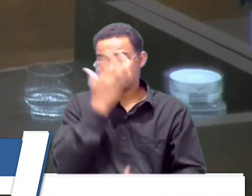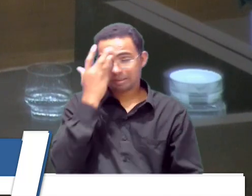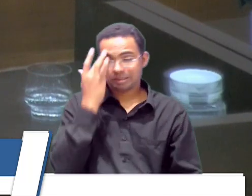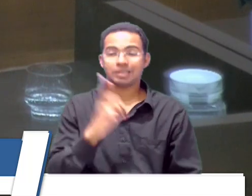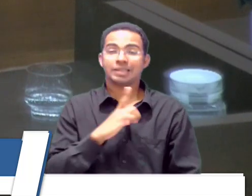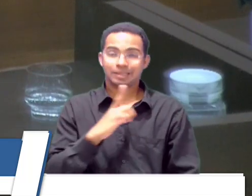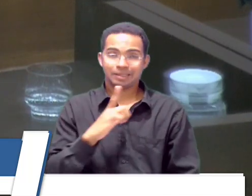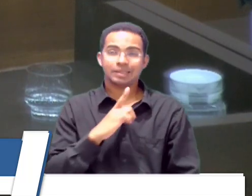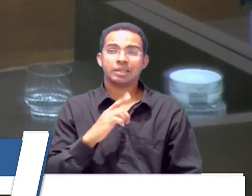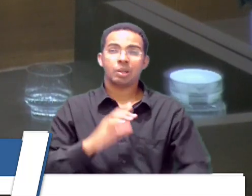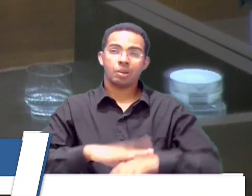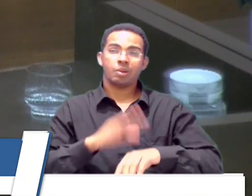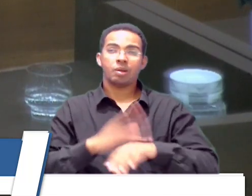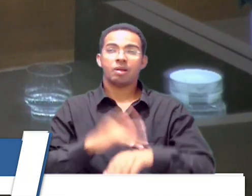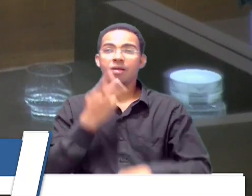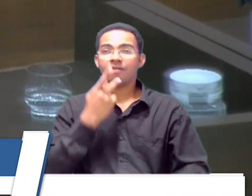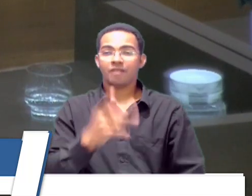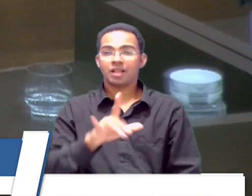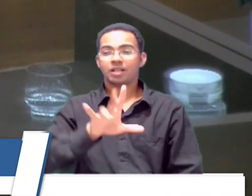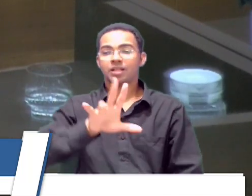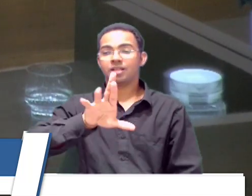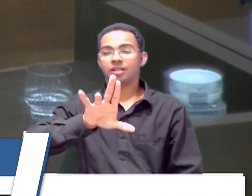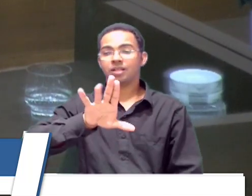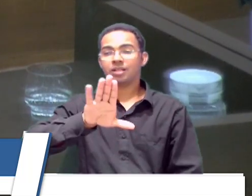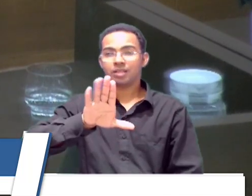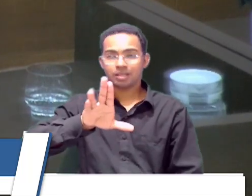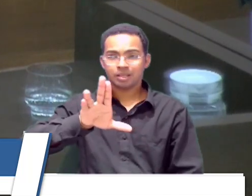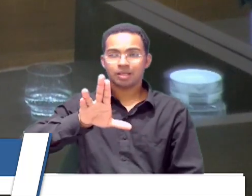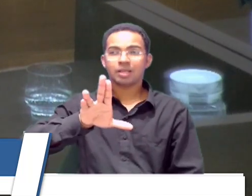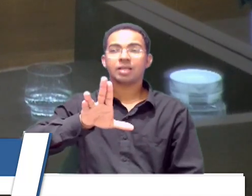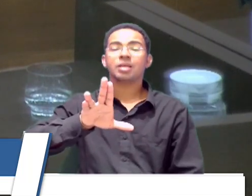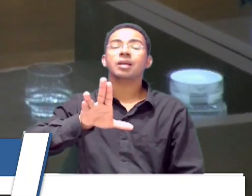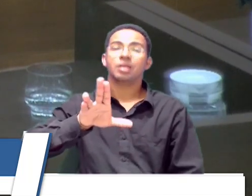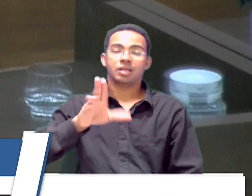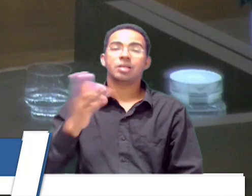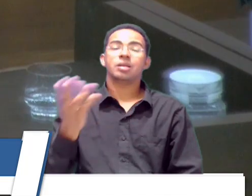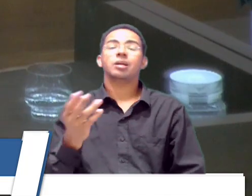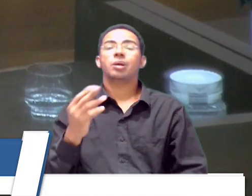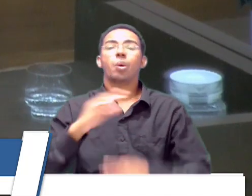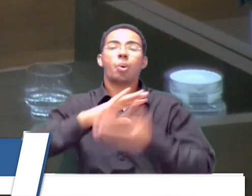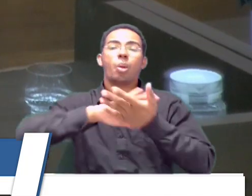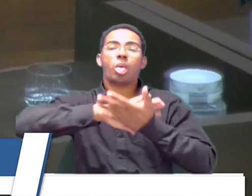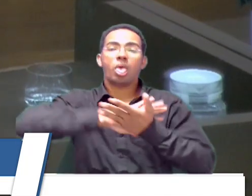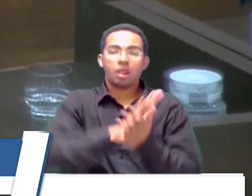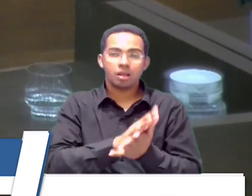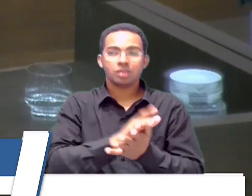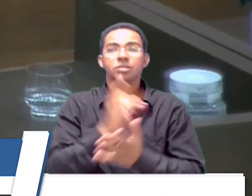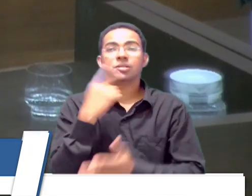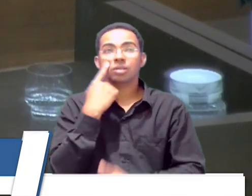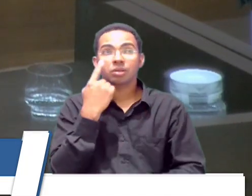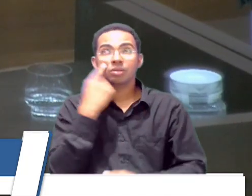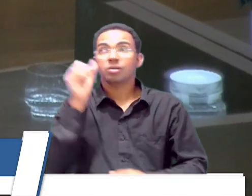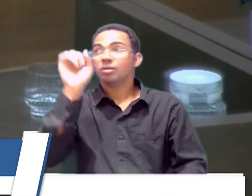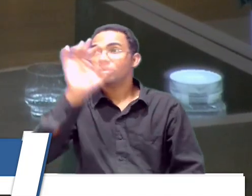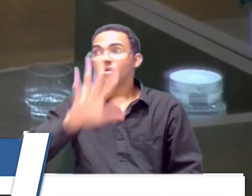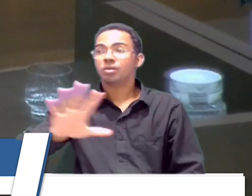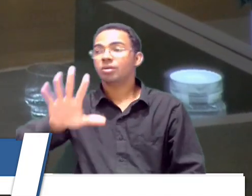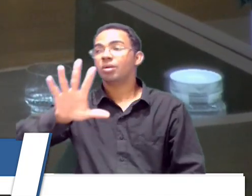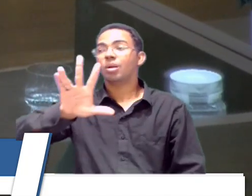quando vão falar de cannabis, o preconceito que as pessoas têm quando elas veem a imagem de uma